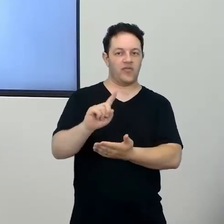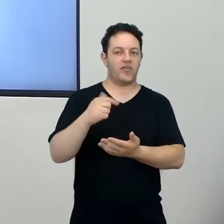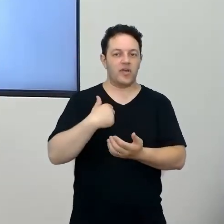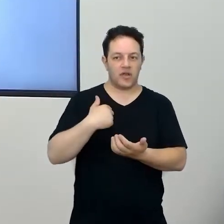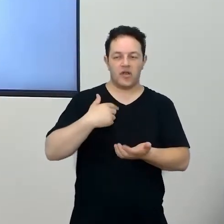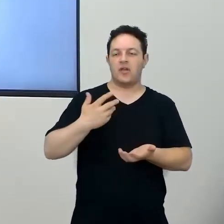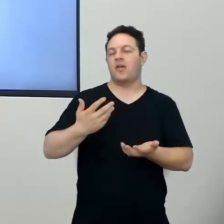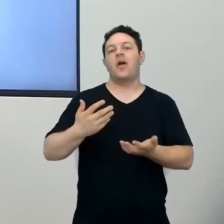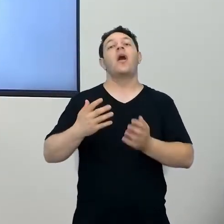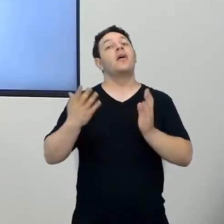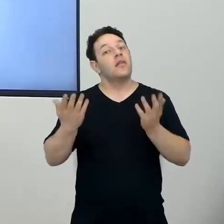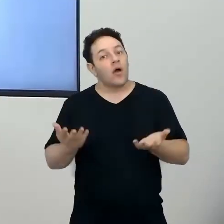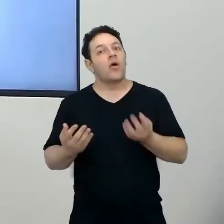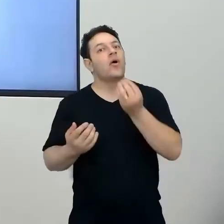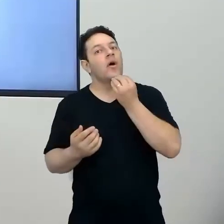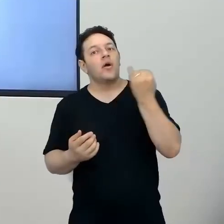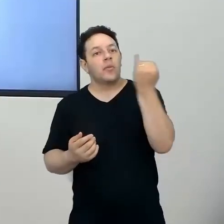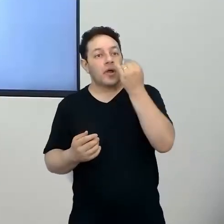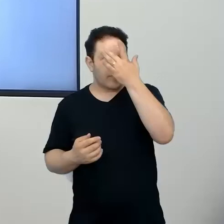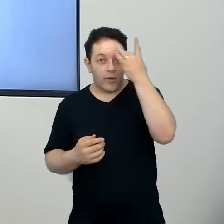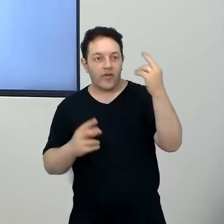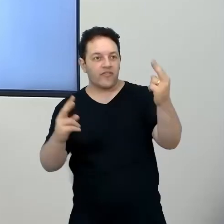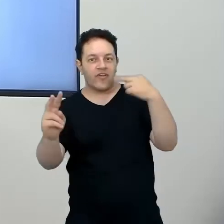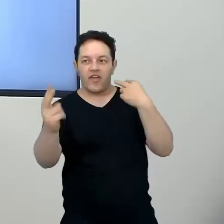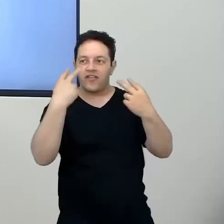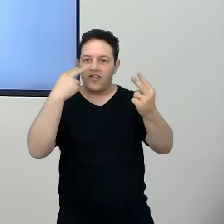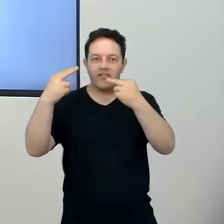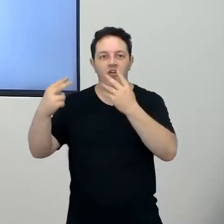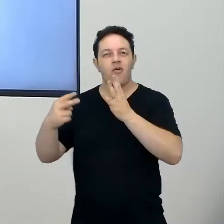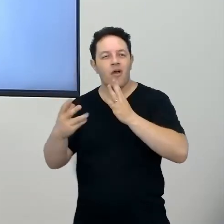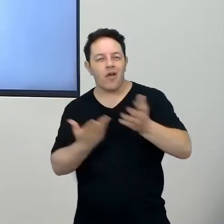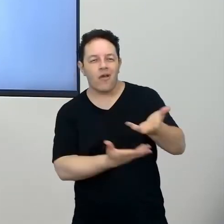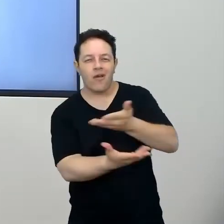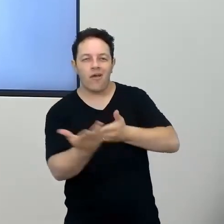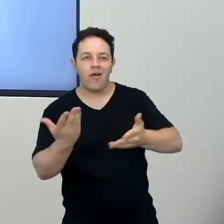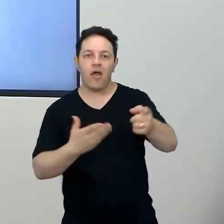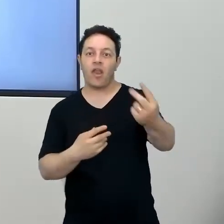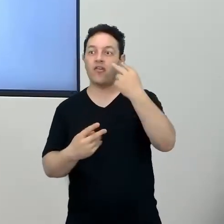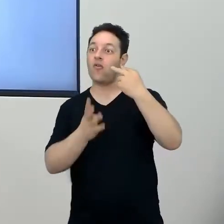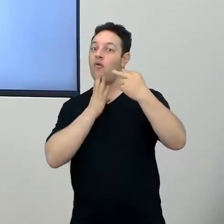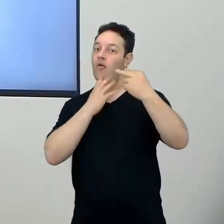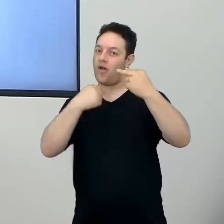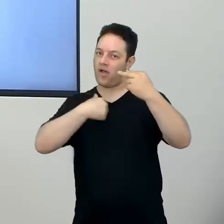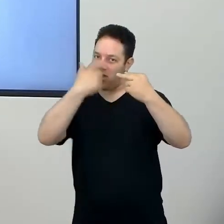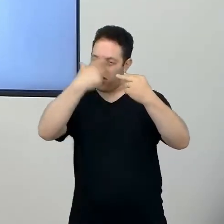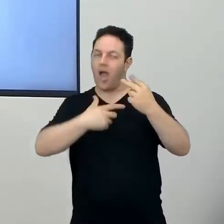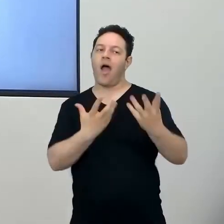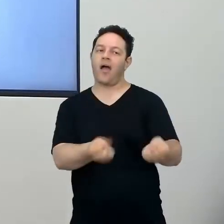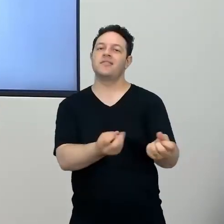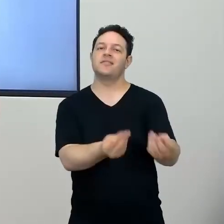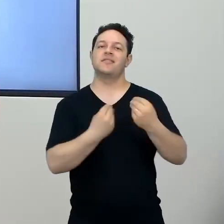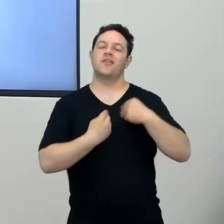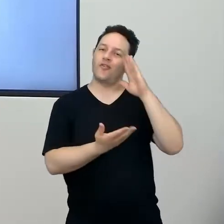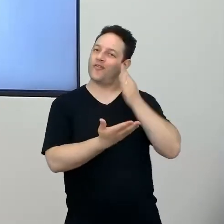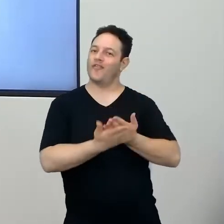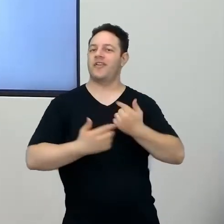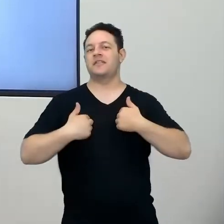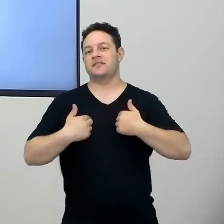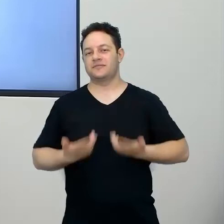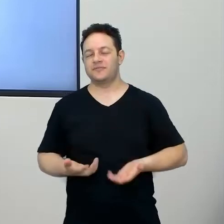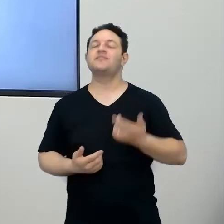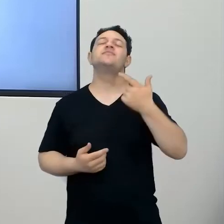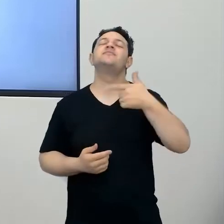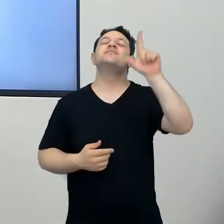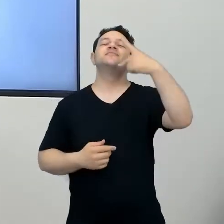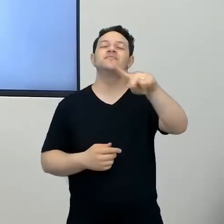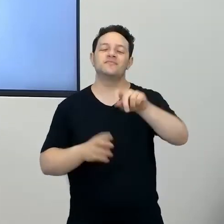e matéria-prima. Então, é importante que você faça esse networking também e você se torne conhecido. Outra forma de fazer um networking bacana no